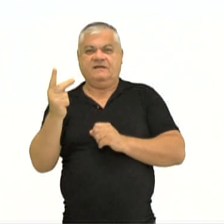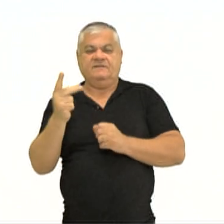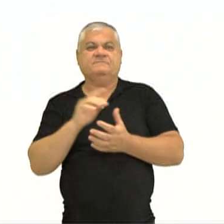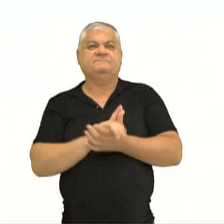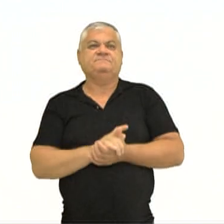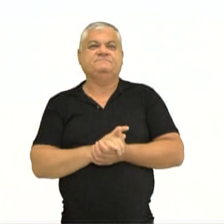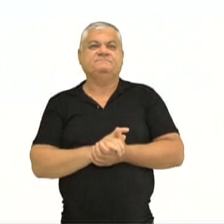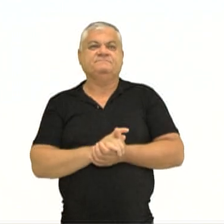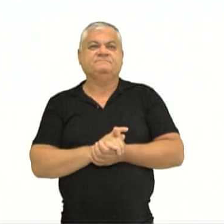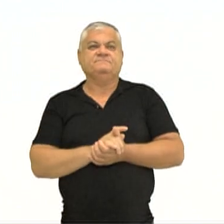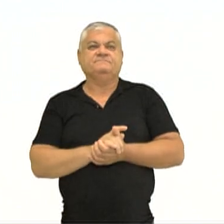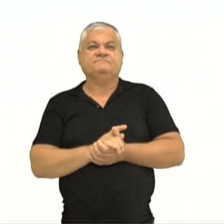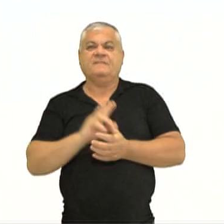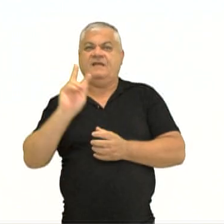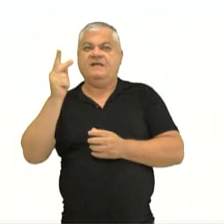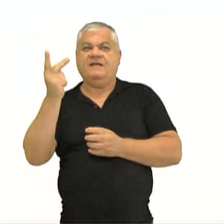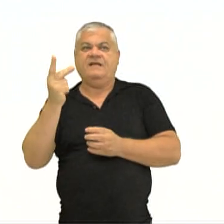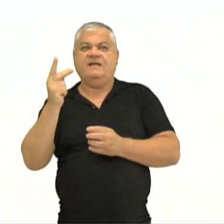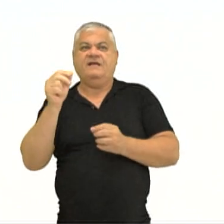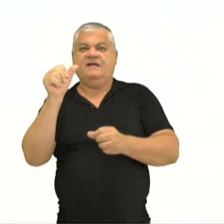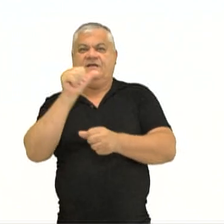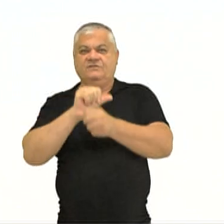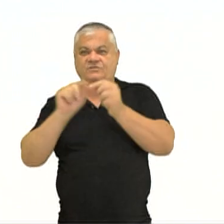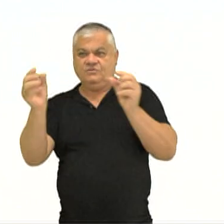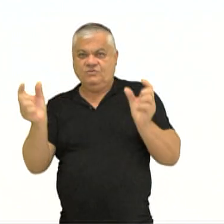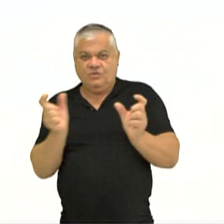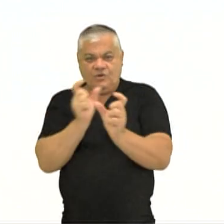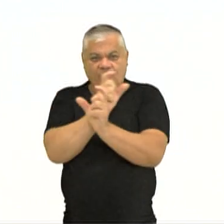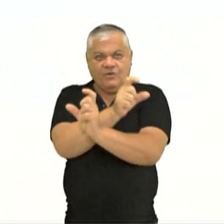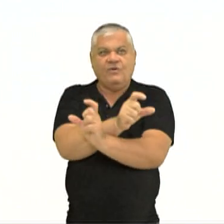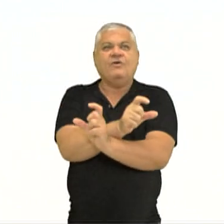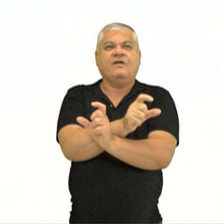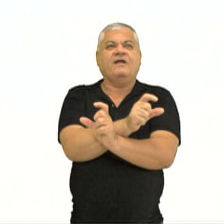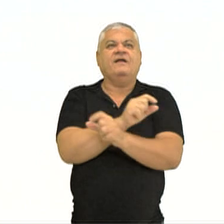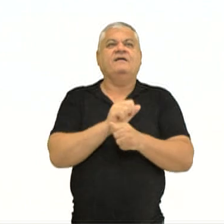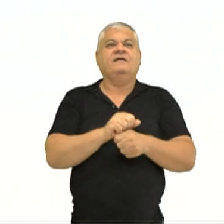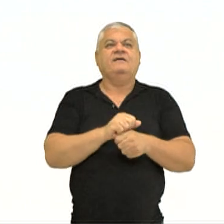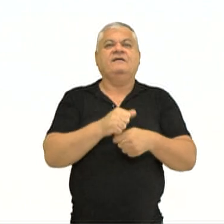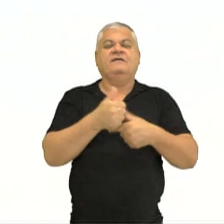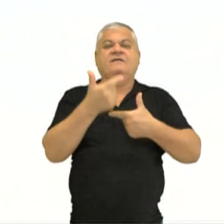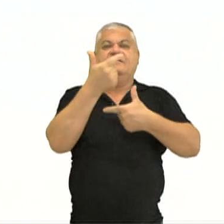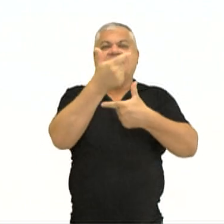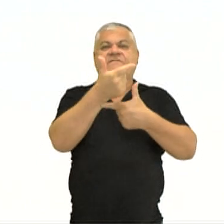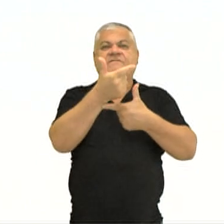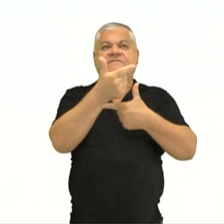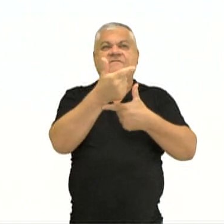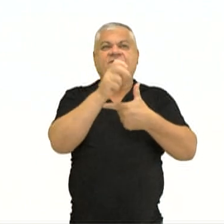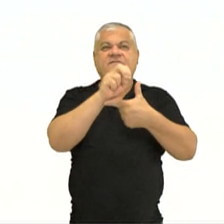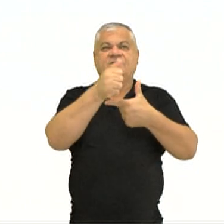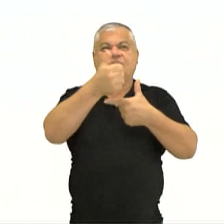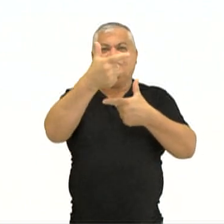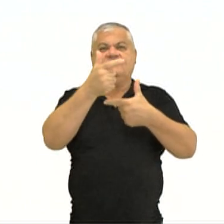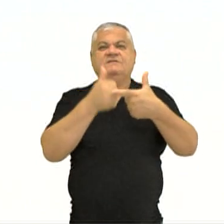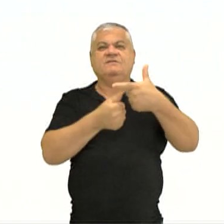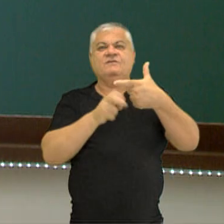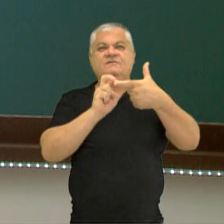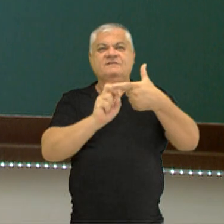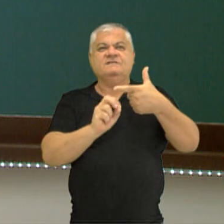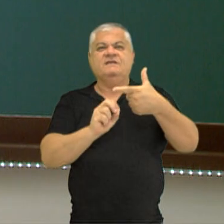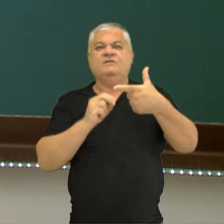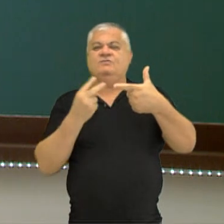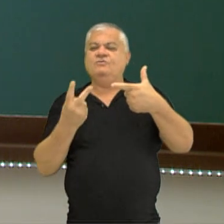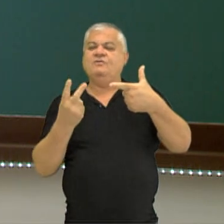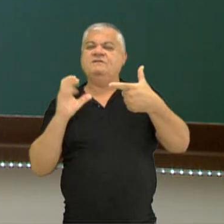12,56H. Isolando o H, o 12,56 passa dividindo, o H, portanto, vai ser igual a